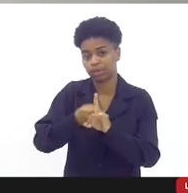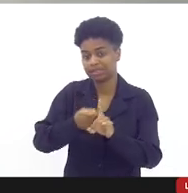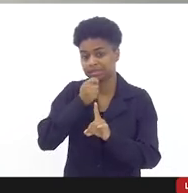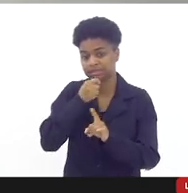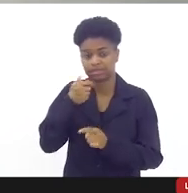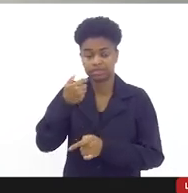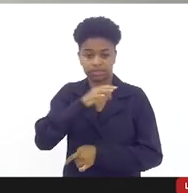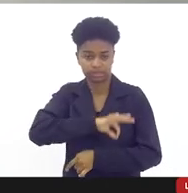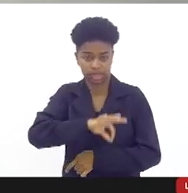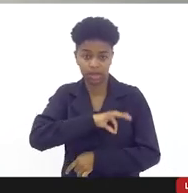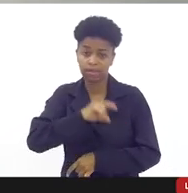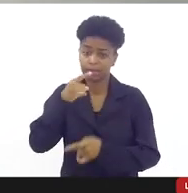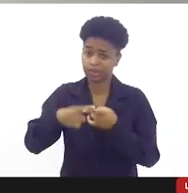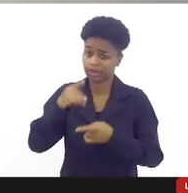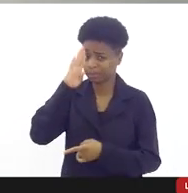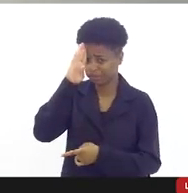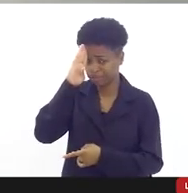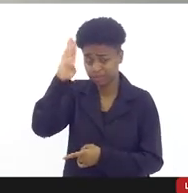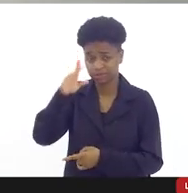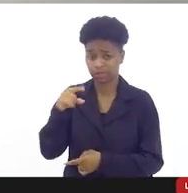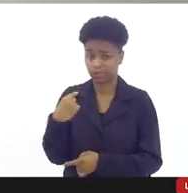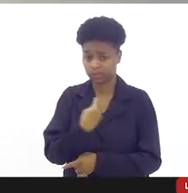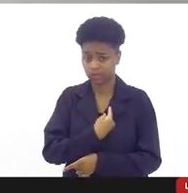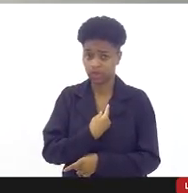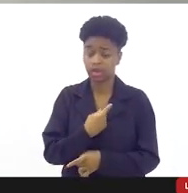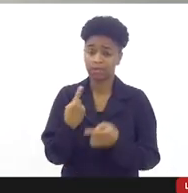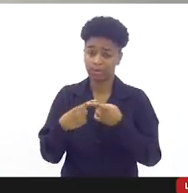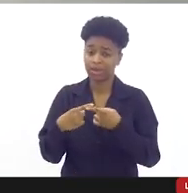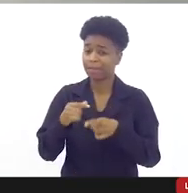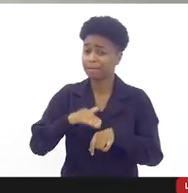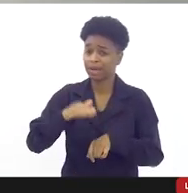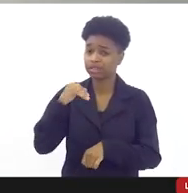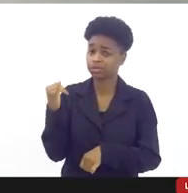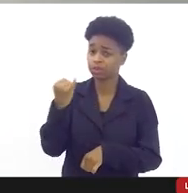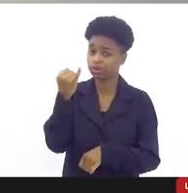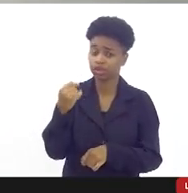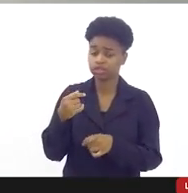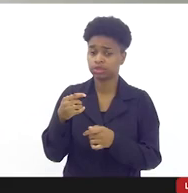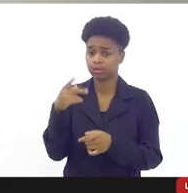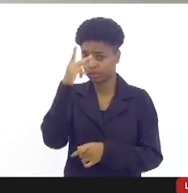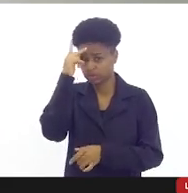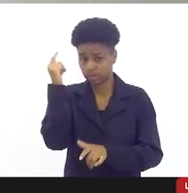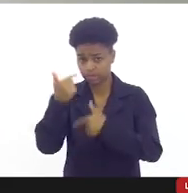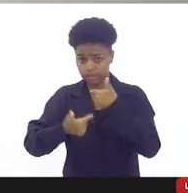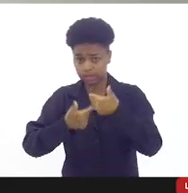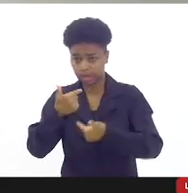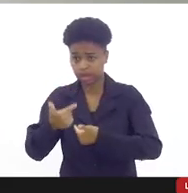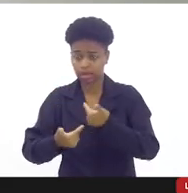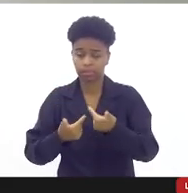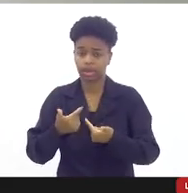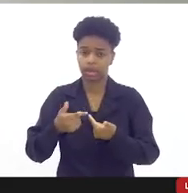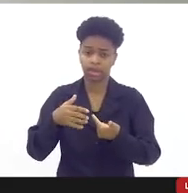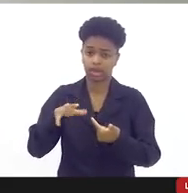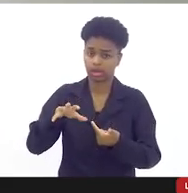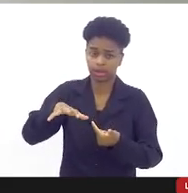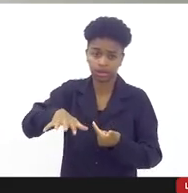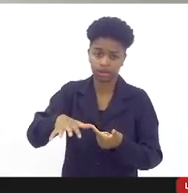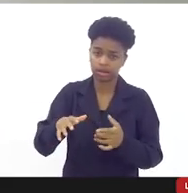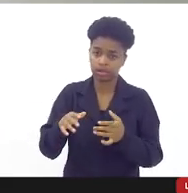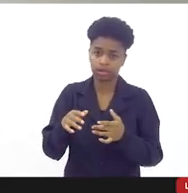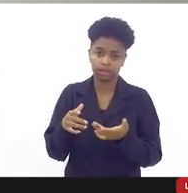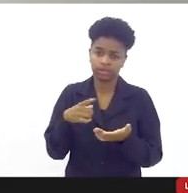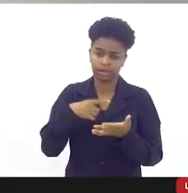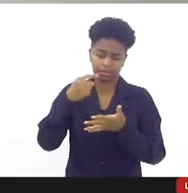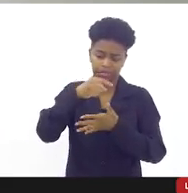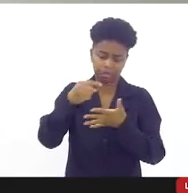nós como hoje se faz muito mais necessário os servidores que estão bacanas graças a tantos